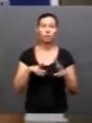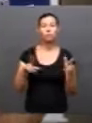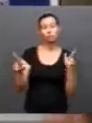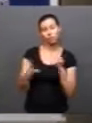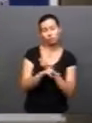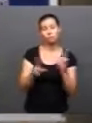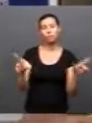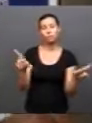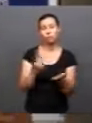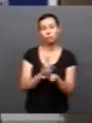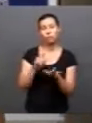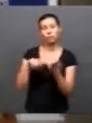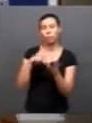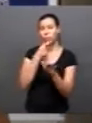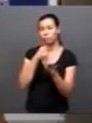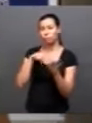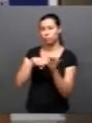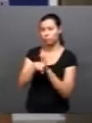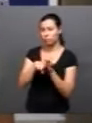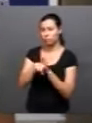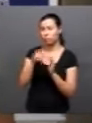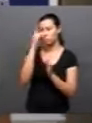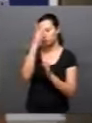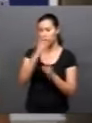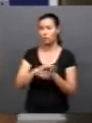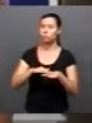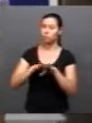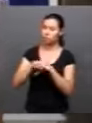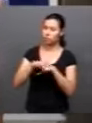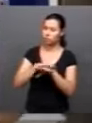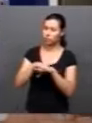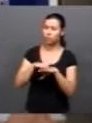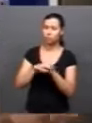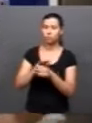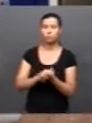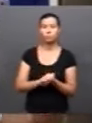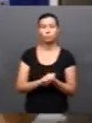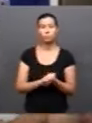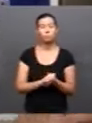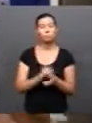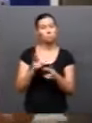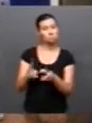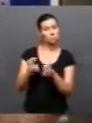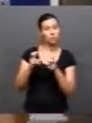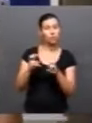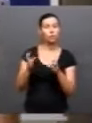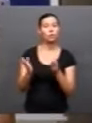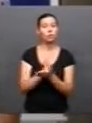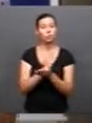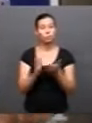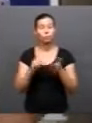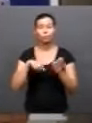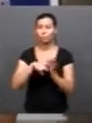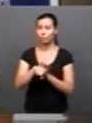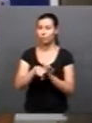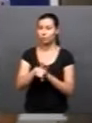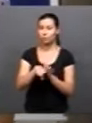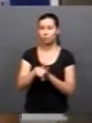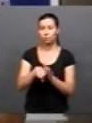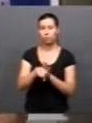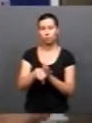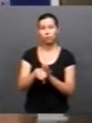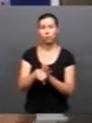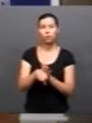é muito fácil de construir uma matéria em parceria com ele, mas a gente vê também que existem pesquisadores que não têm